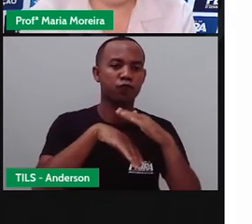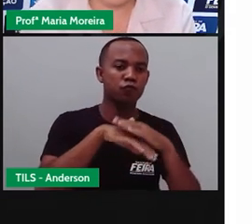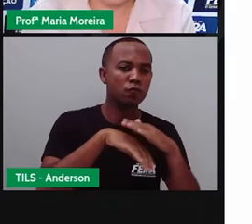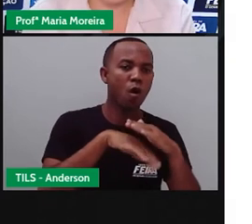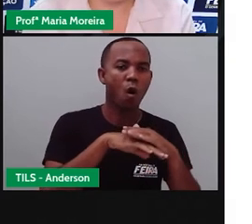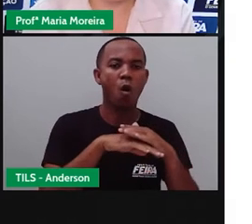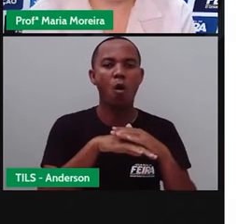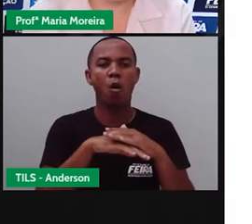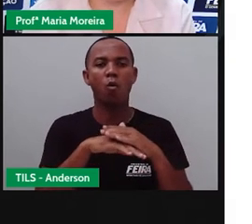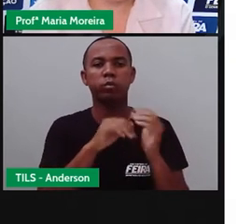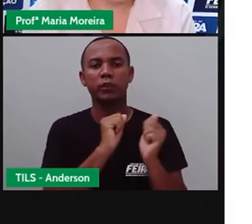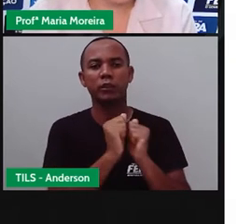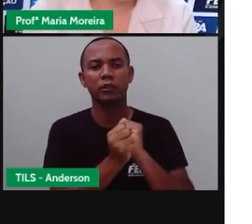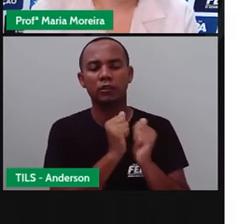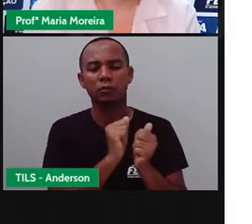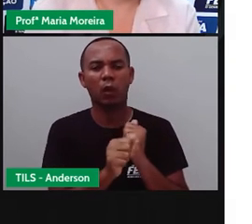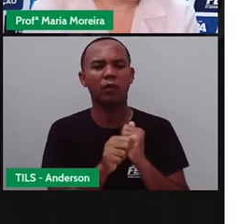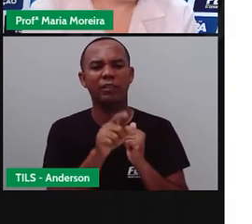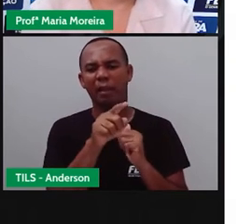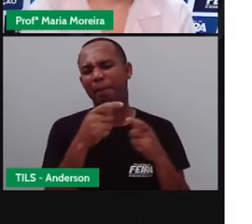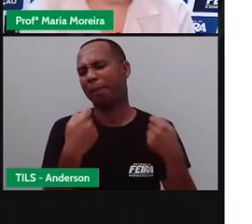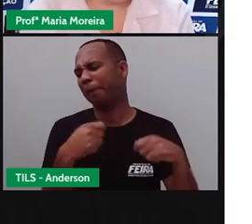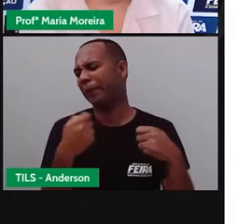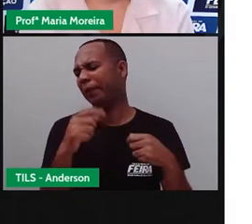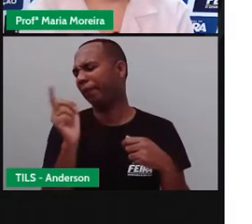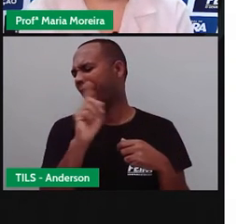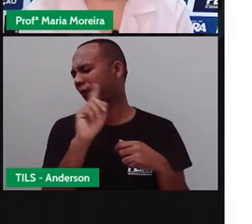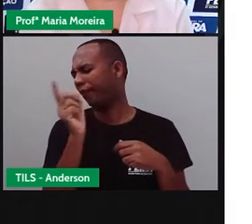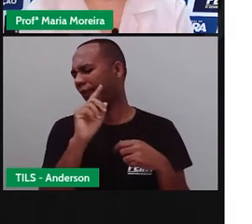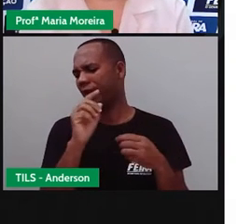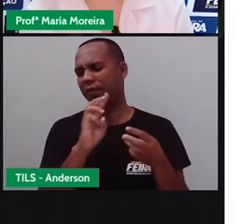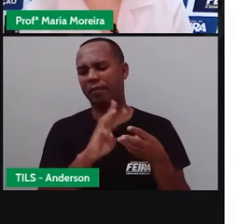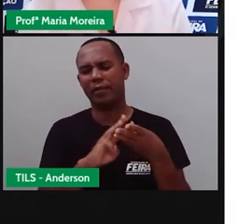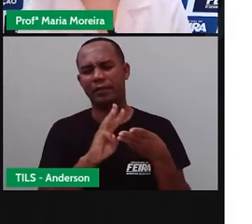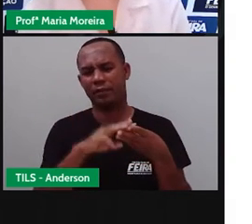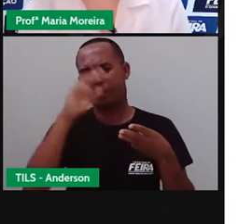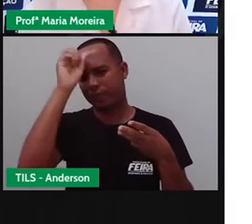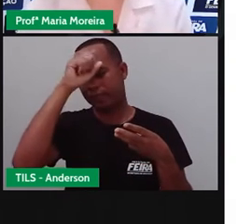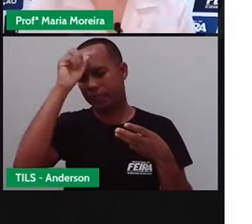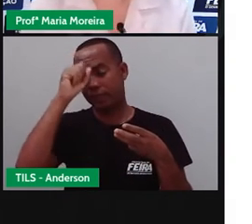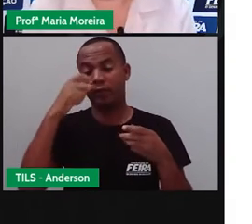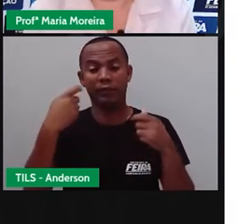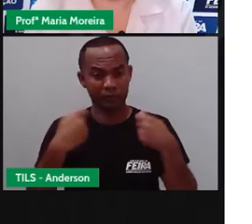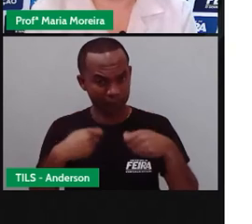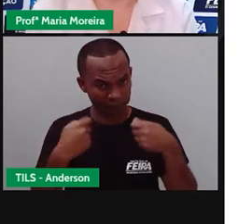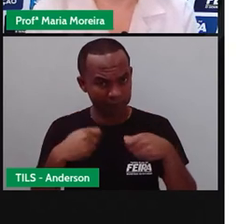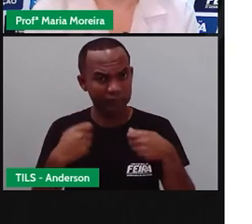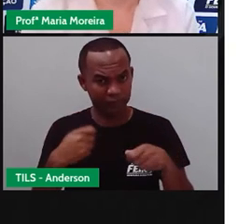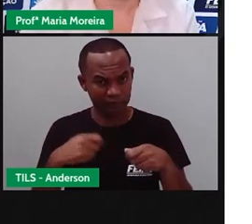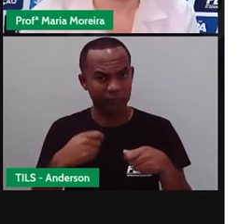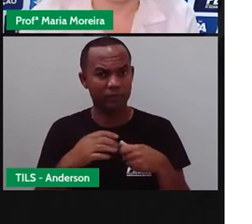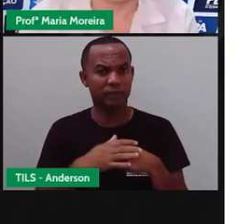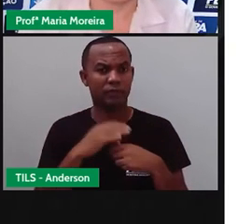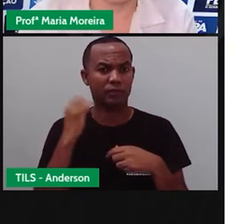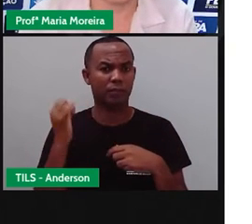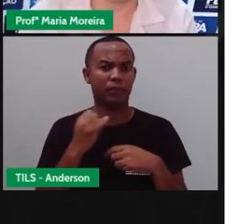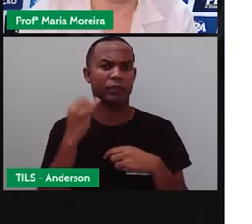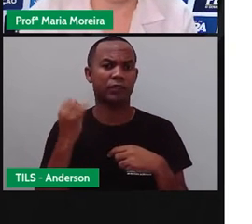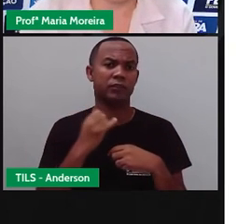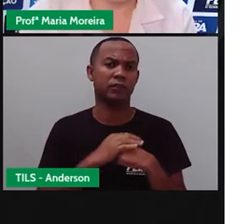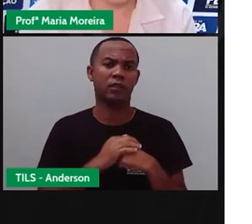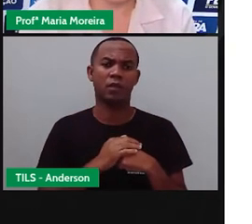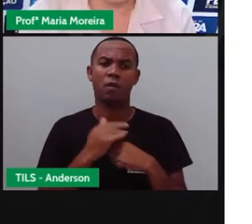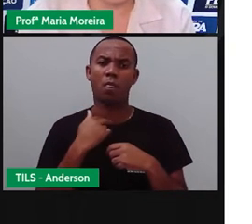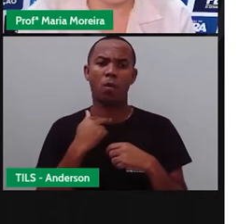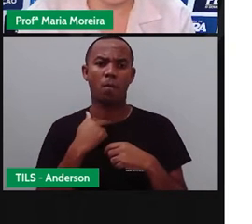discordo coleguinha eu posso ver se não precisa de cálculo preciso os numerais por isso por isso por isso é só